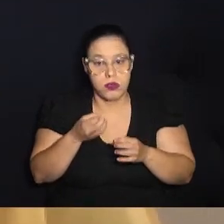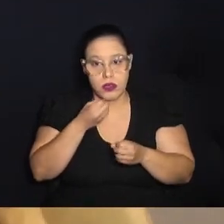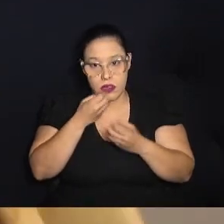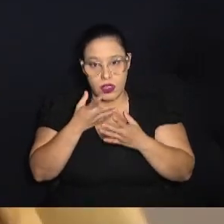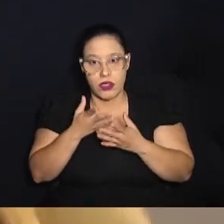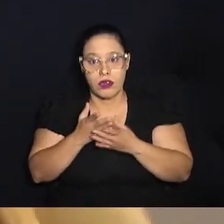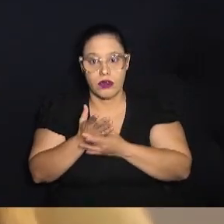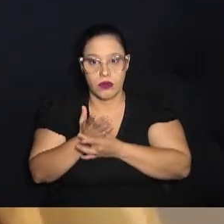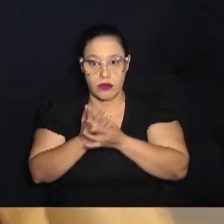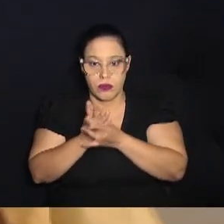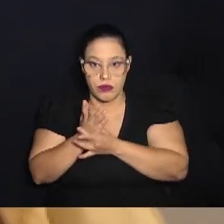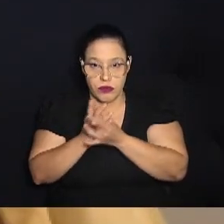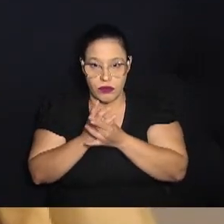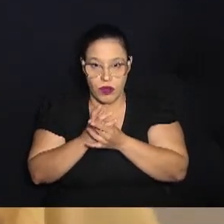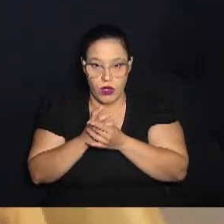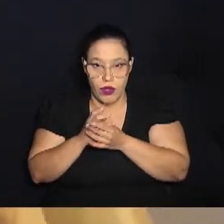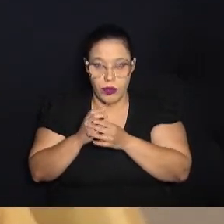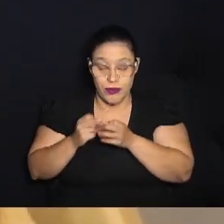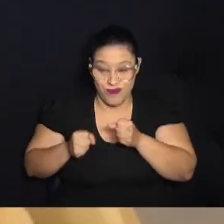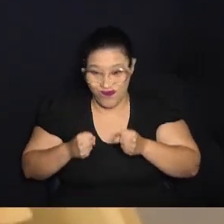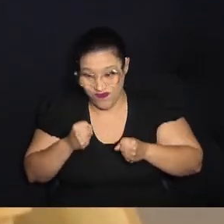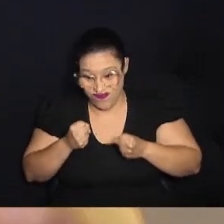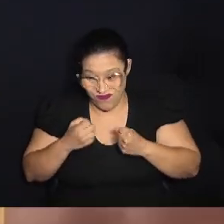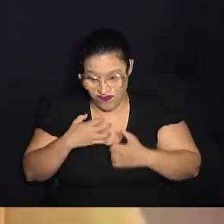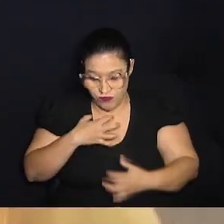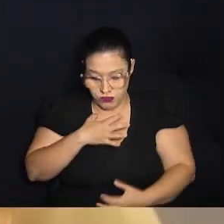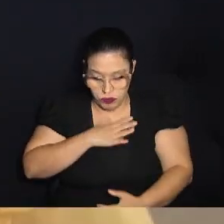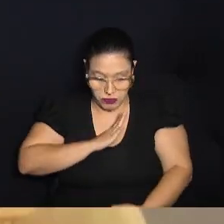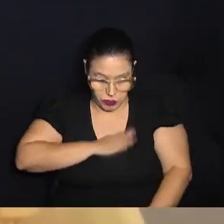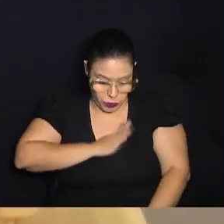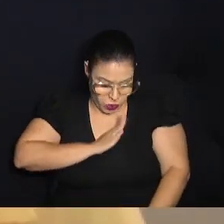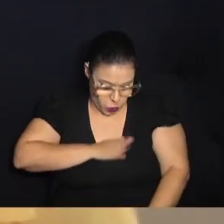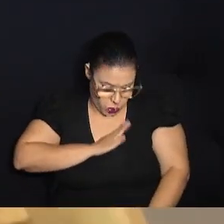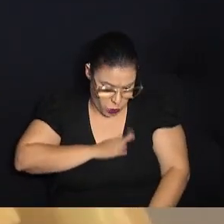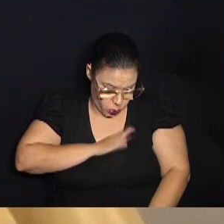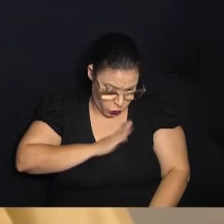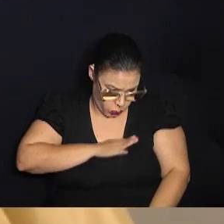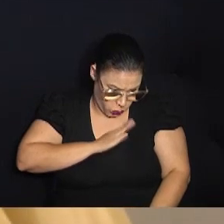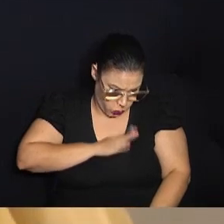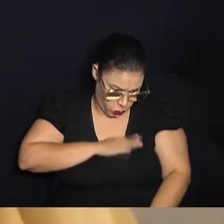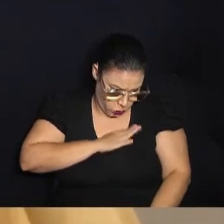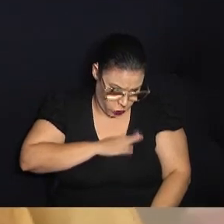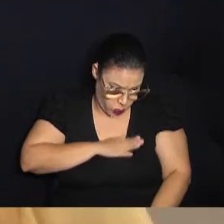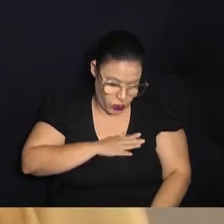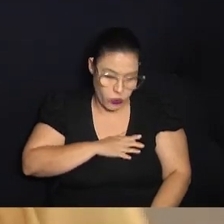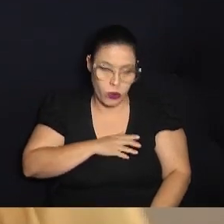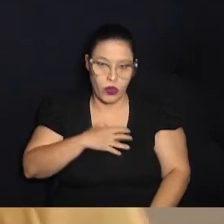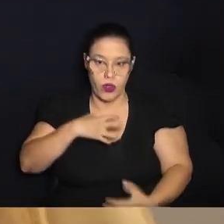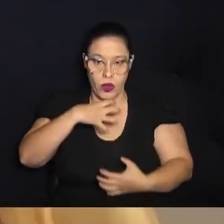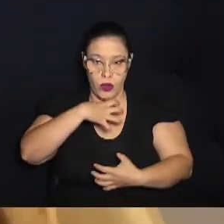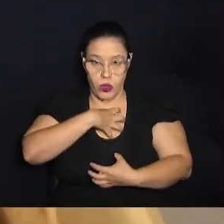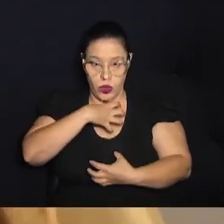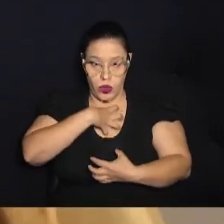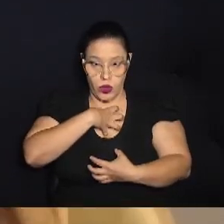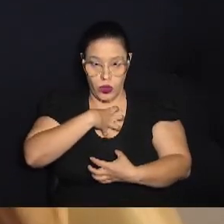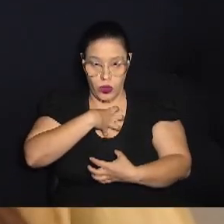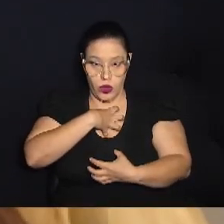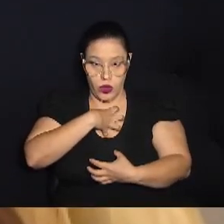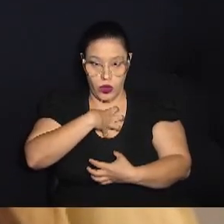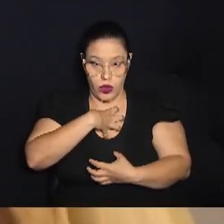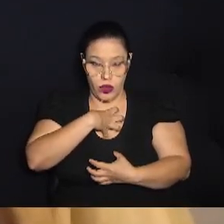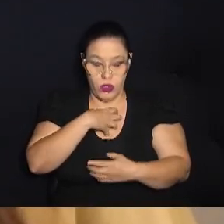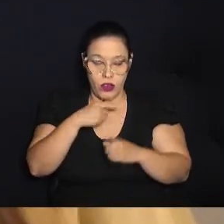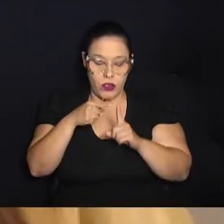extremidades. Então, a gente vai ter dois esforços no coração e do fígado e do resto do pulmão.